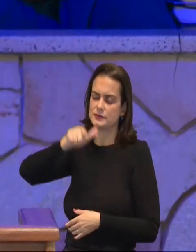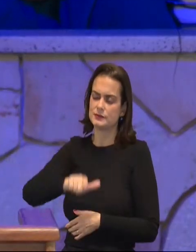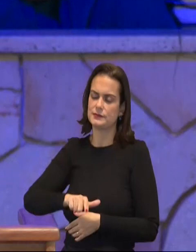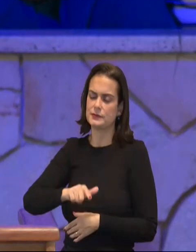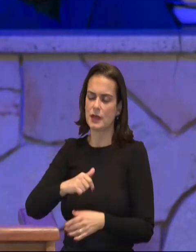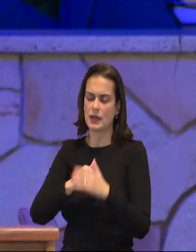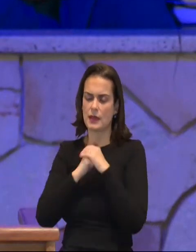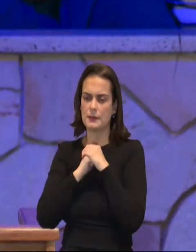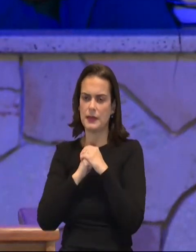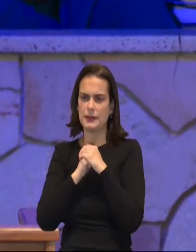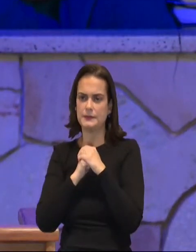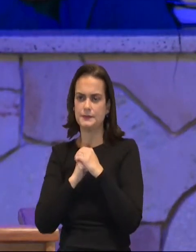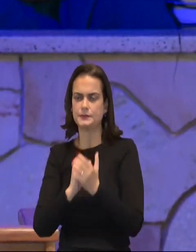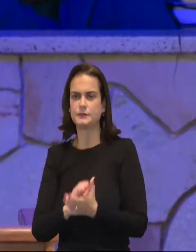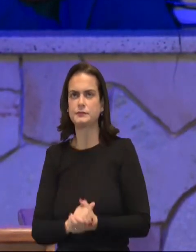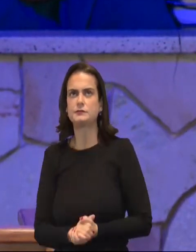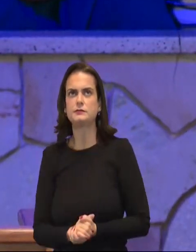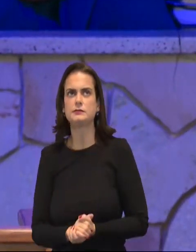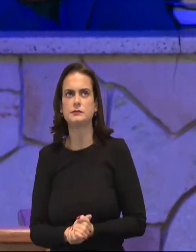vez. Amém.